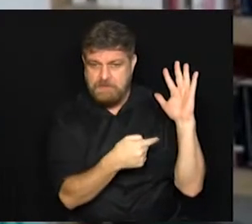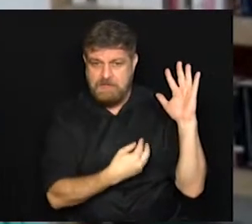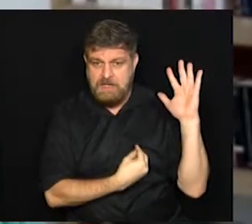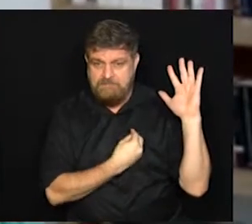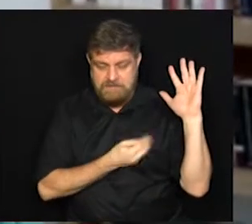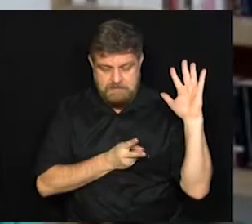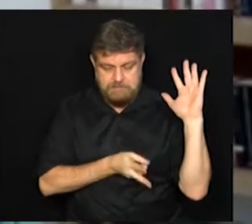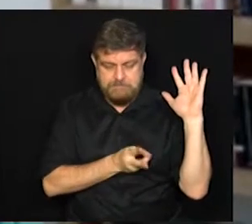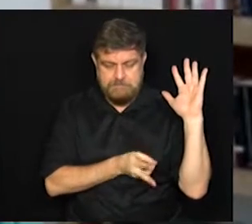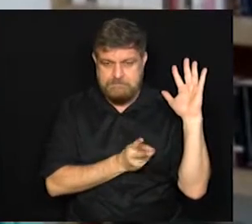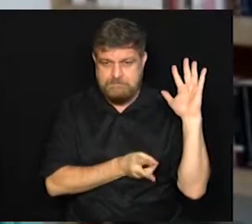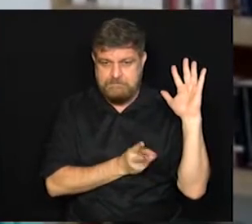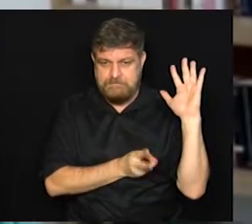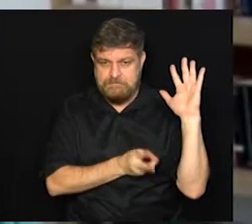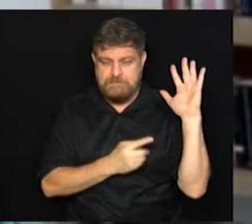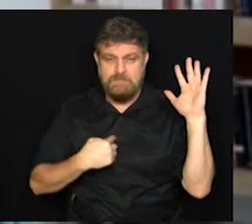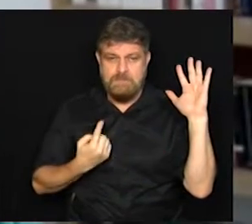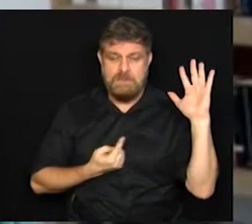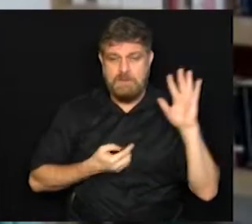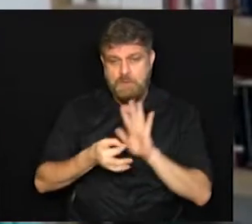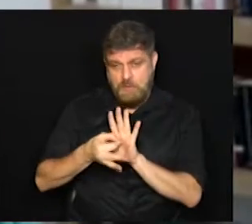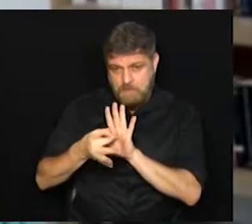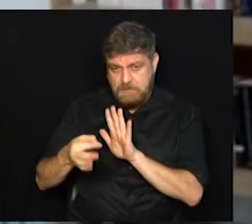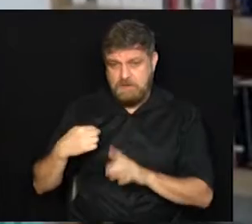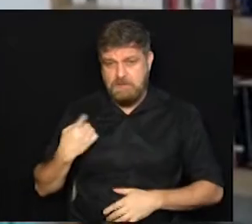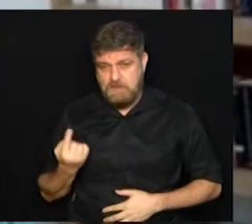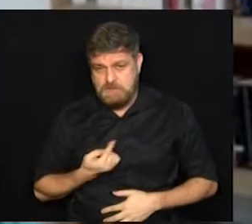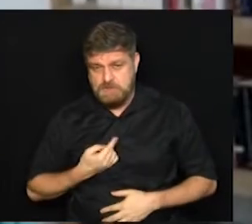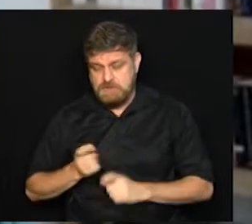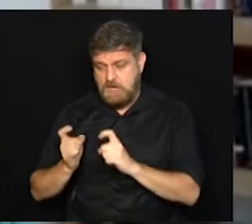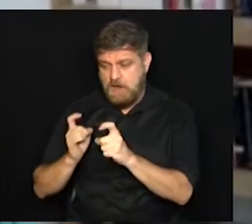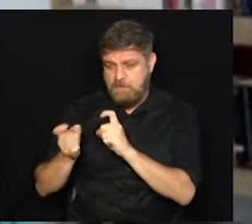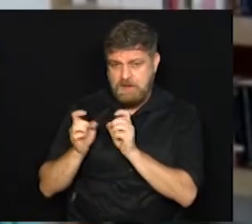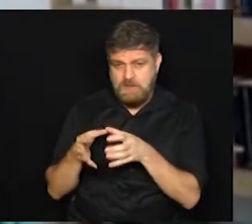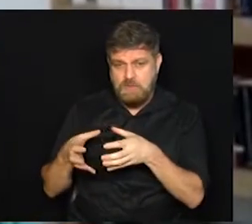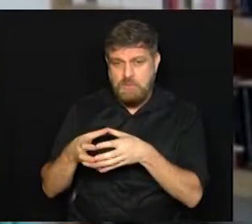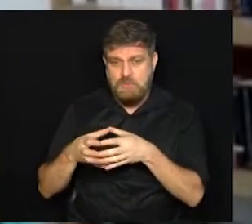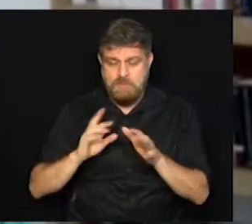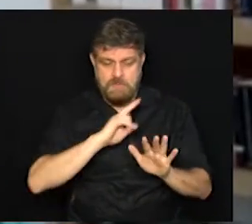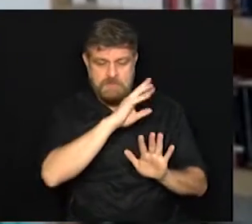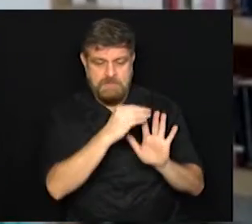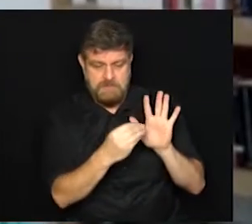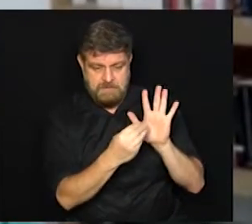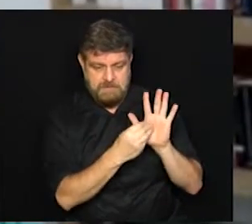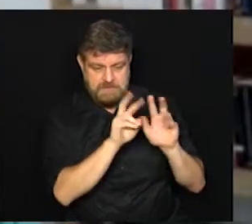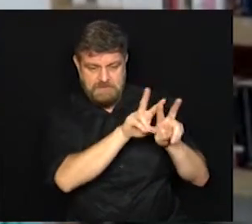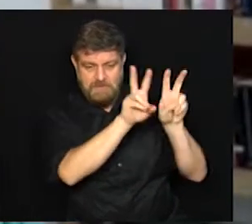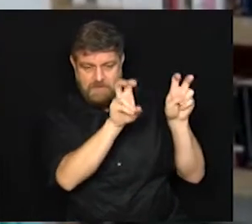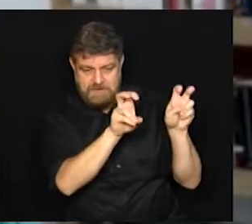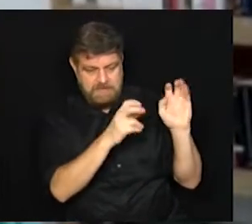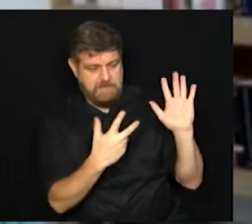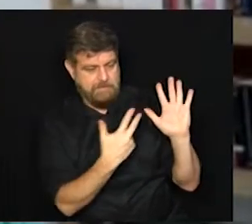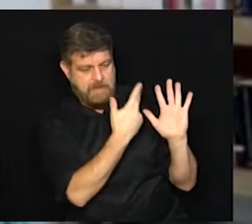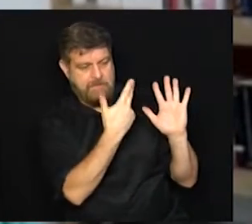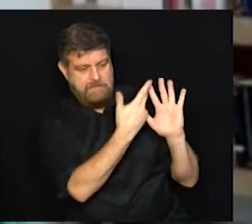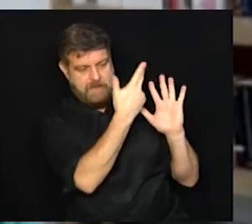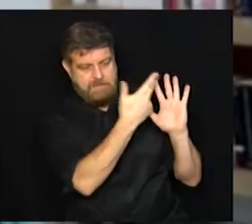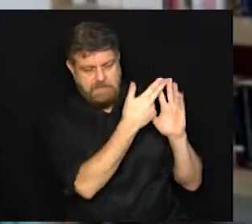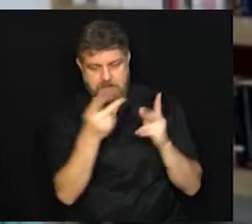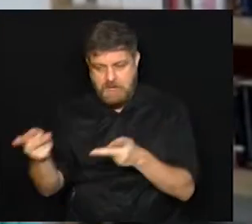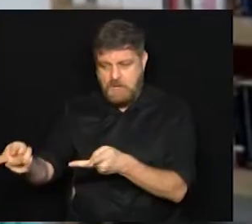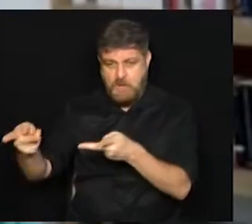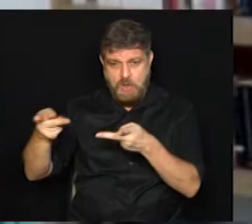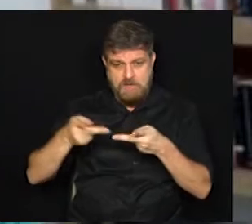arbóreos. Então, a minha sugestão é que a gente possa fazer uma reunião da Comissão de Meio Ambiente com essa temática, convidar pessoas aí,